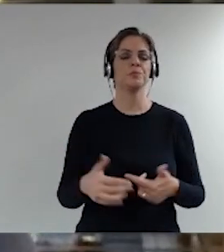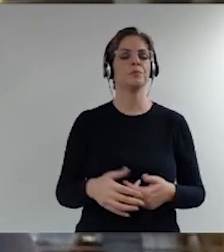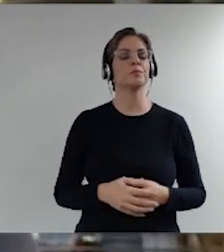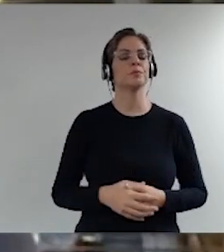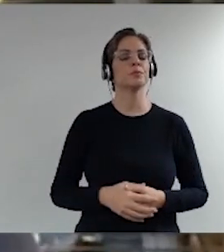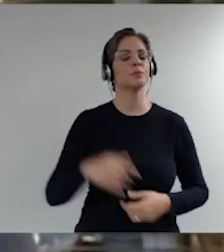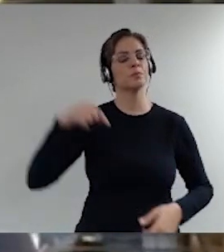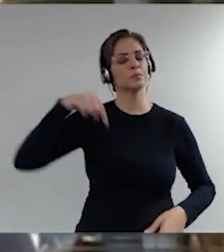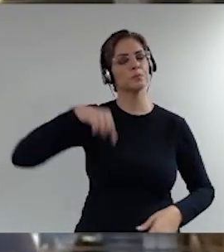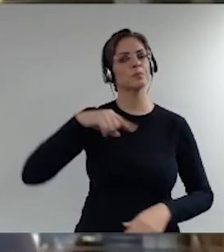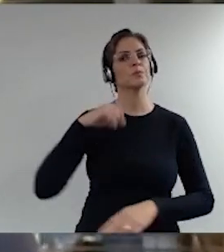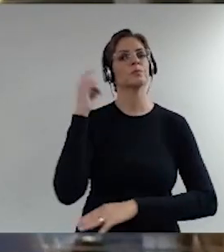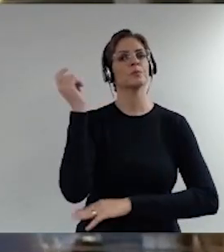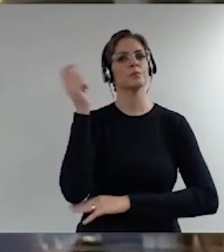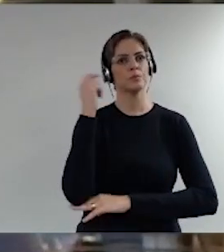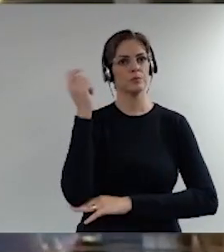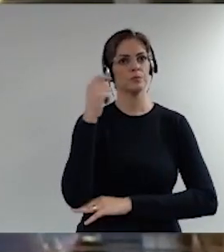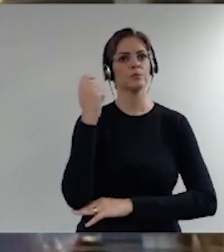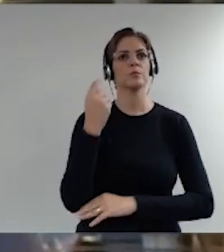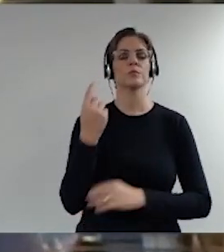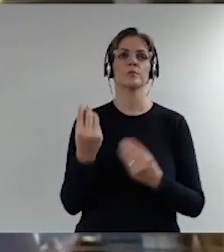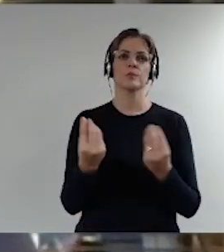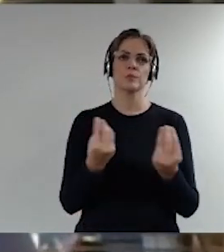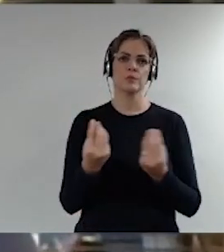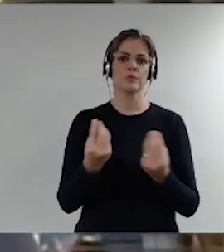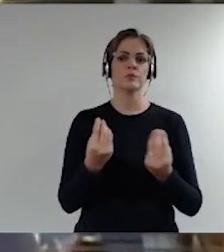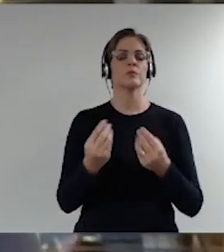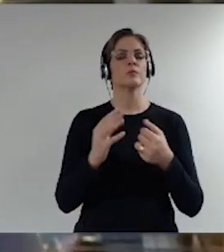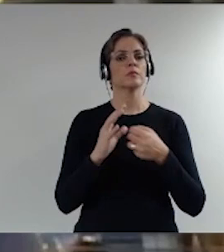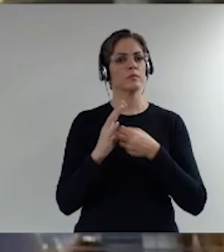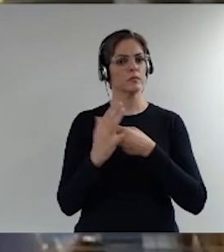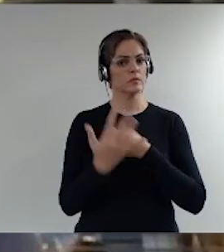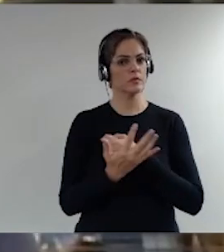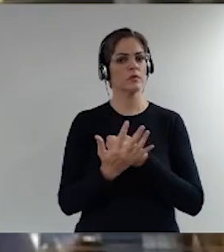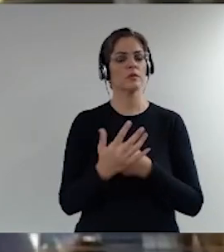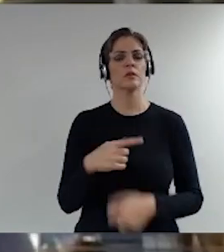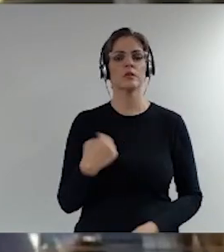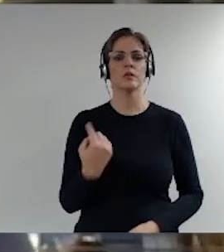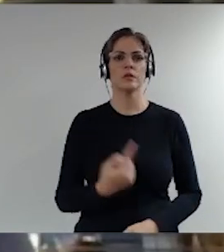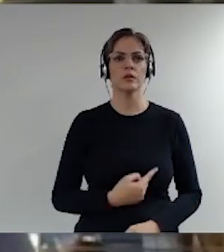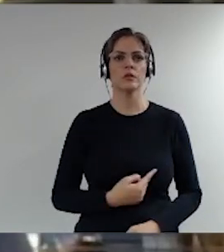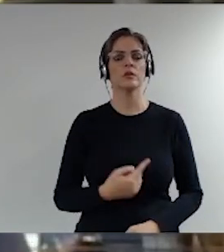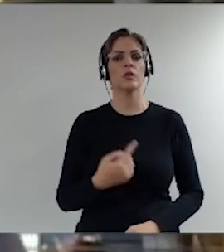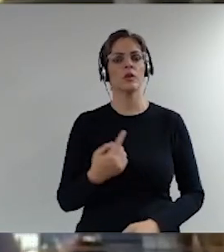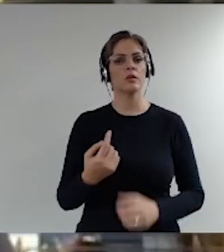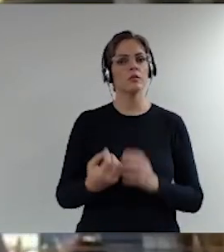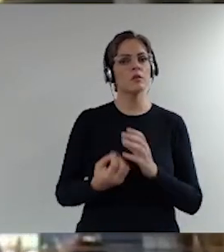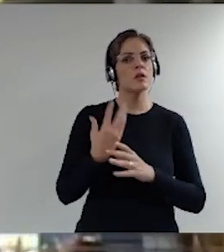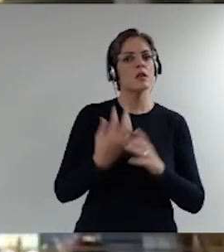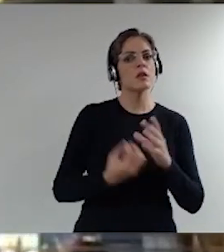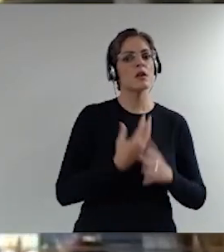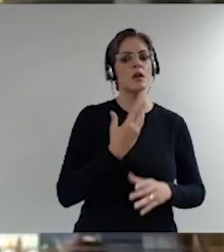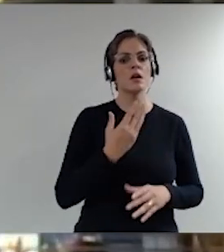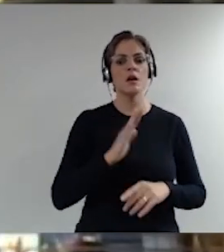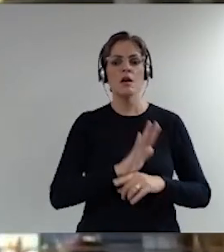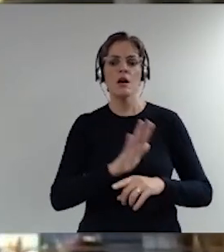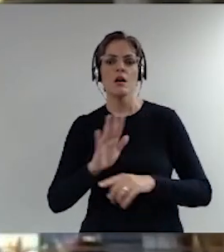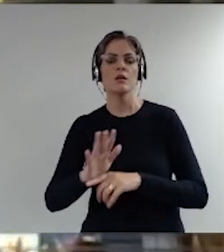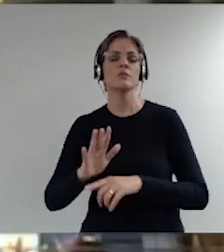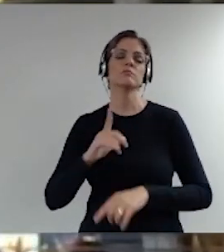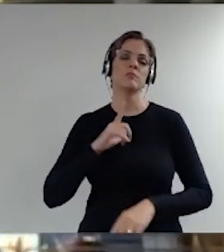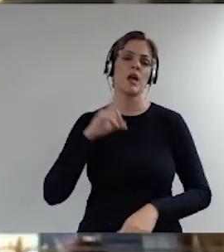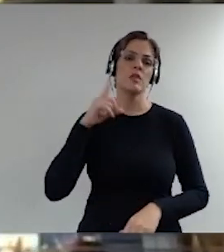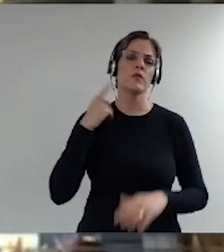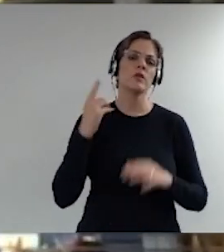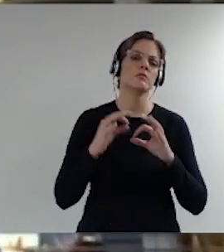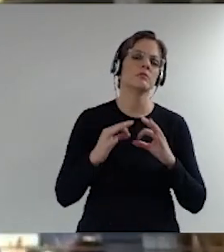Sul, na temática do Covid-19, nós criamos diversos auxílios àqueles advogados menos